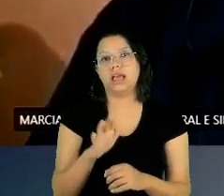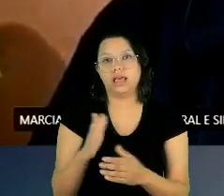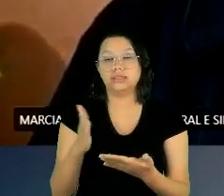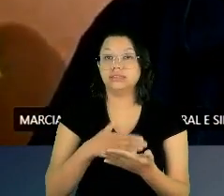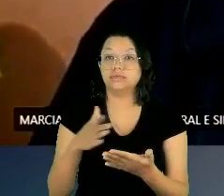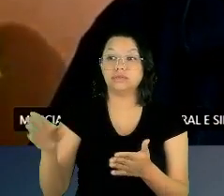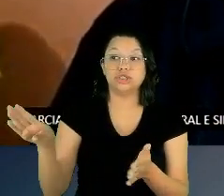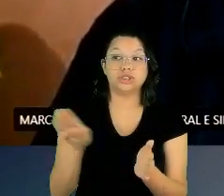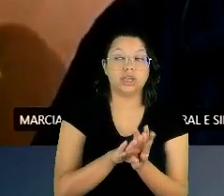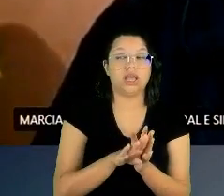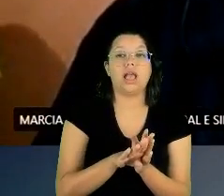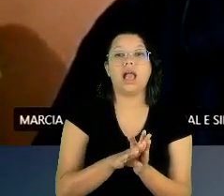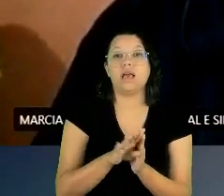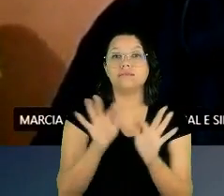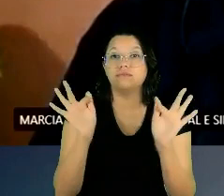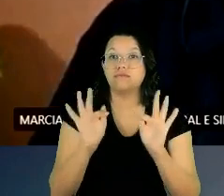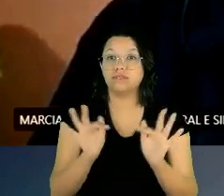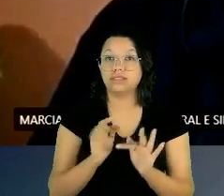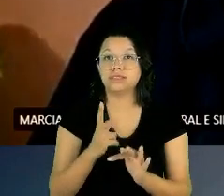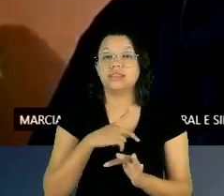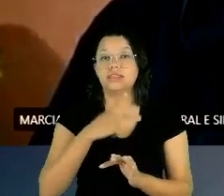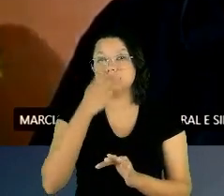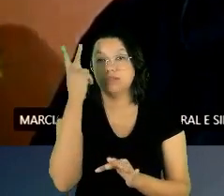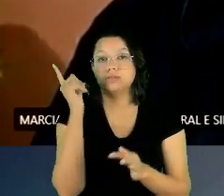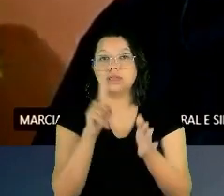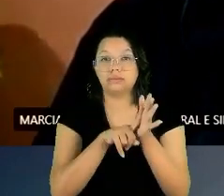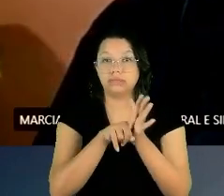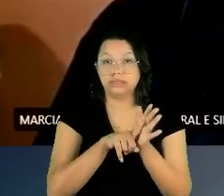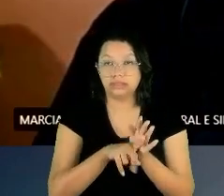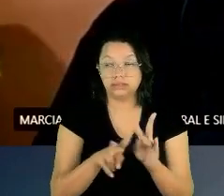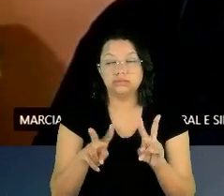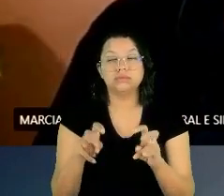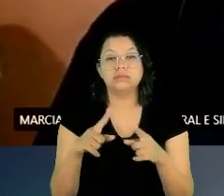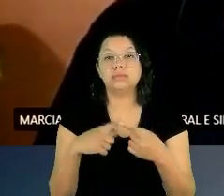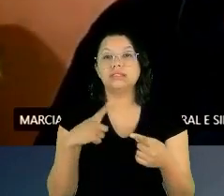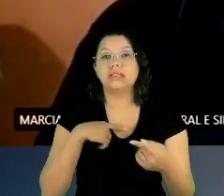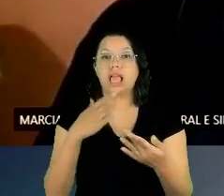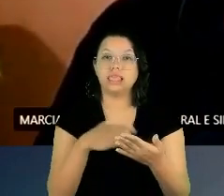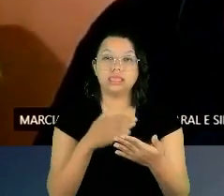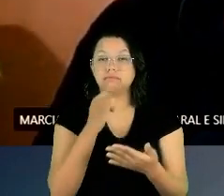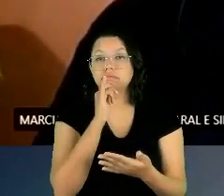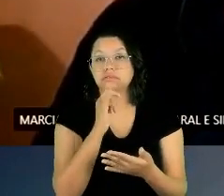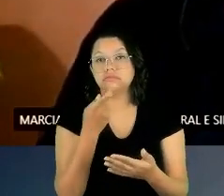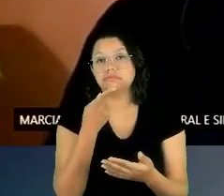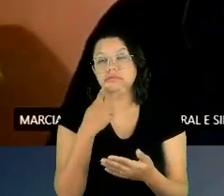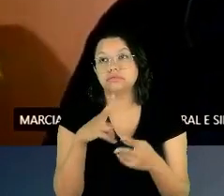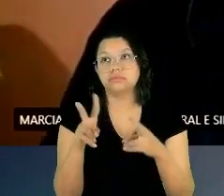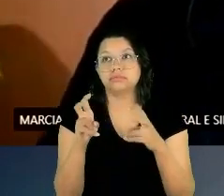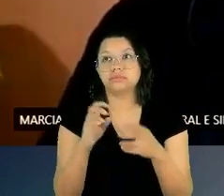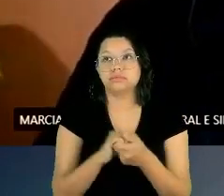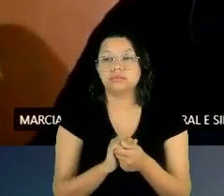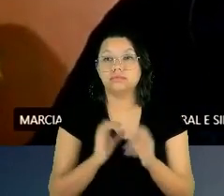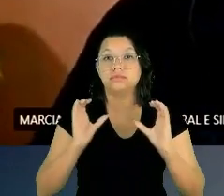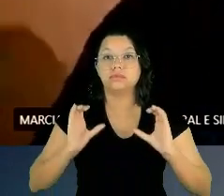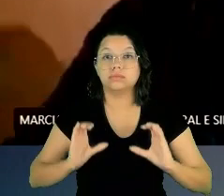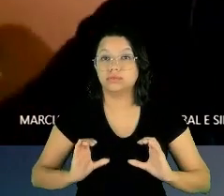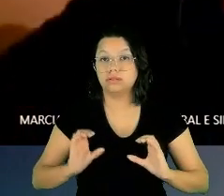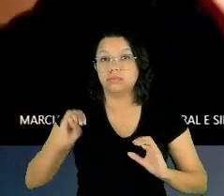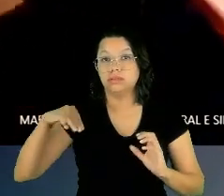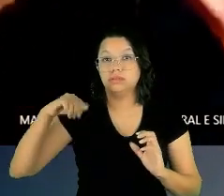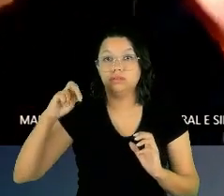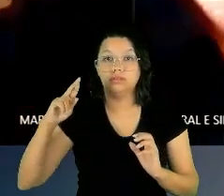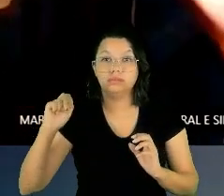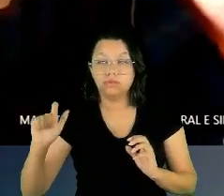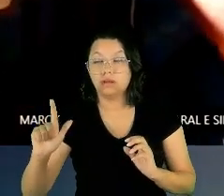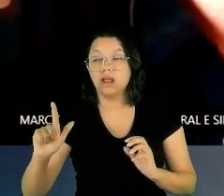áreas, ainda esses livros estão chegando, né? E fico feliz que tem pessoas pesquisando sobre. Mas tem livros, por exemplo, falando